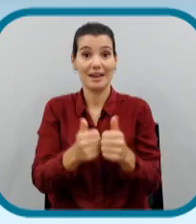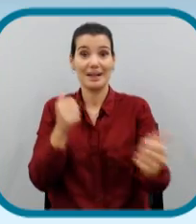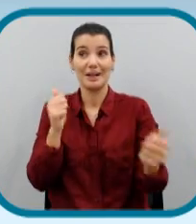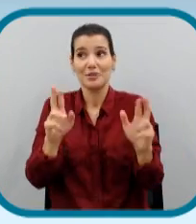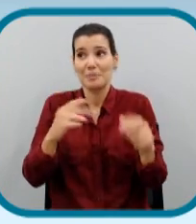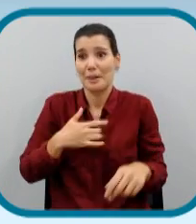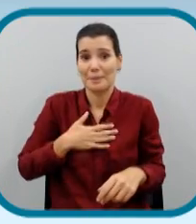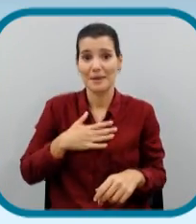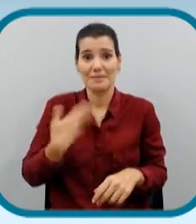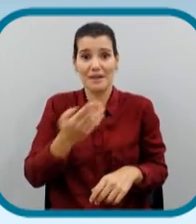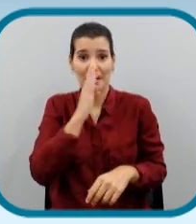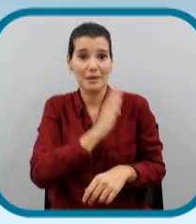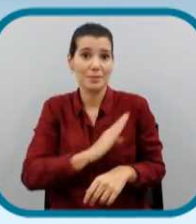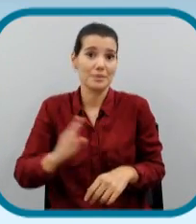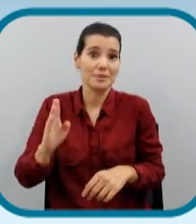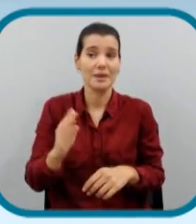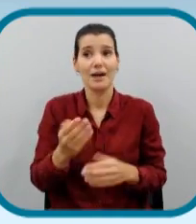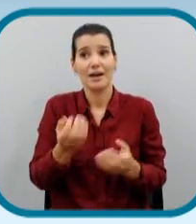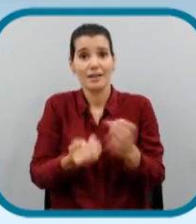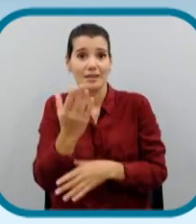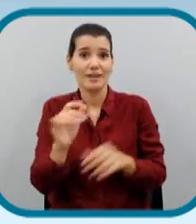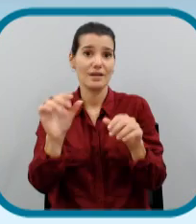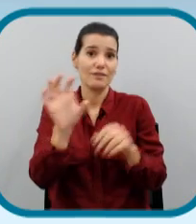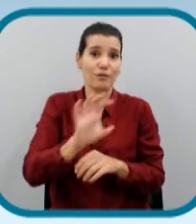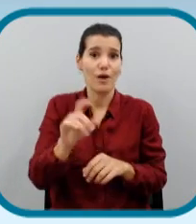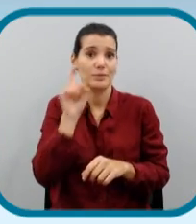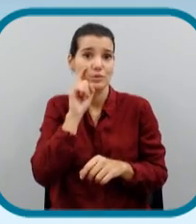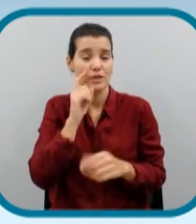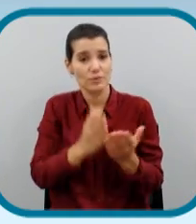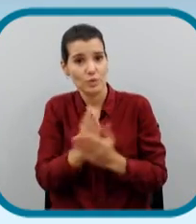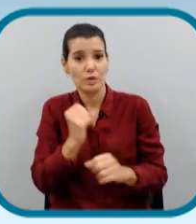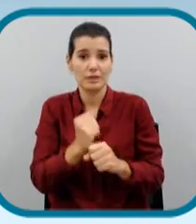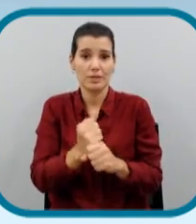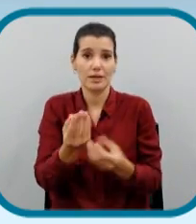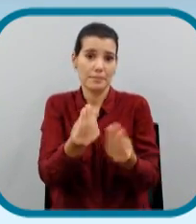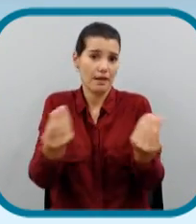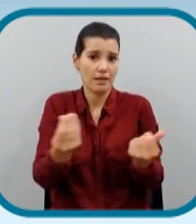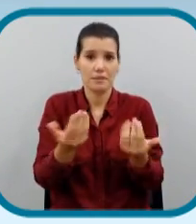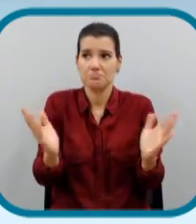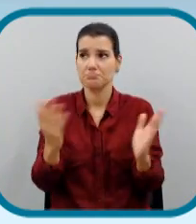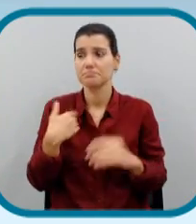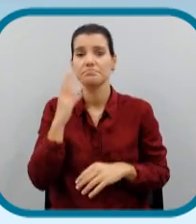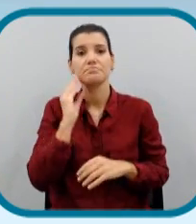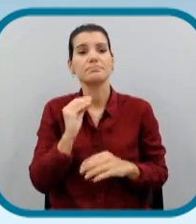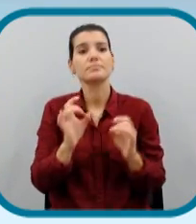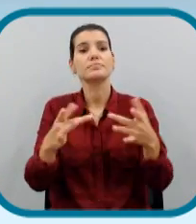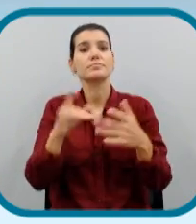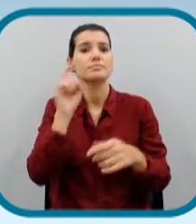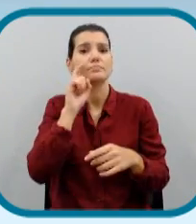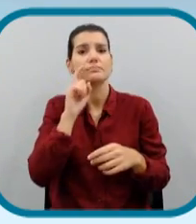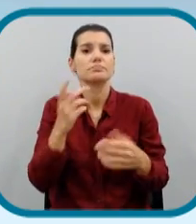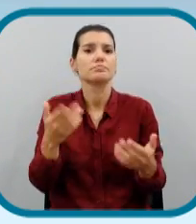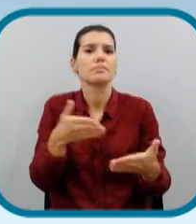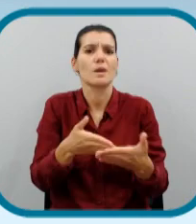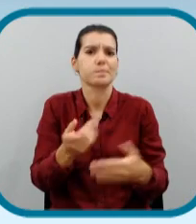de 2 anos de teletrabalho, espero que as empresas já se tenham habituado e tenham criado depois os mecanismos de segurança necessários para sobreviver nesse ambiente. Portanto, eu